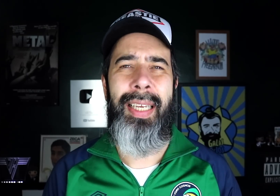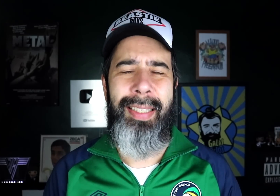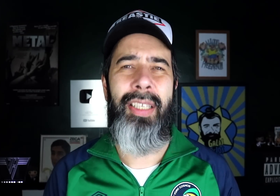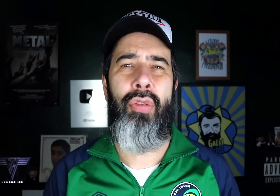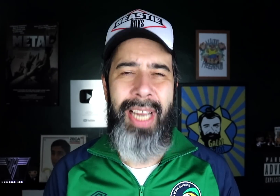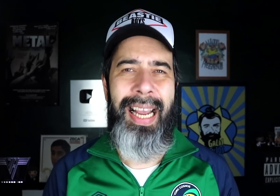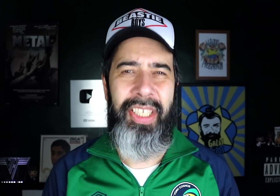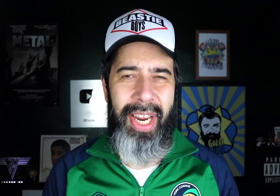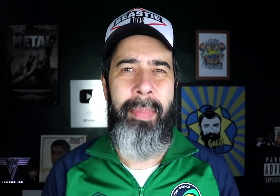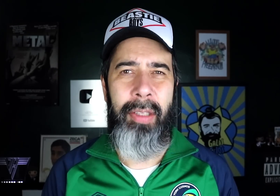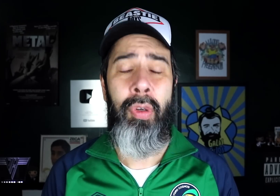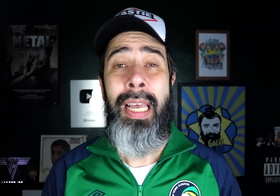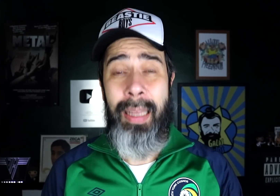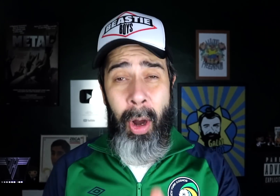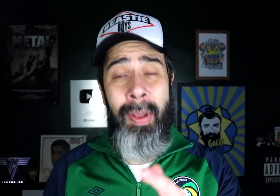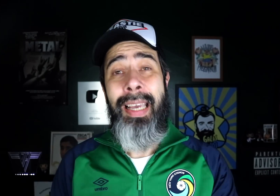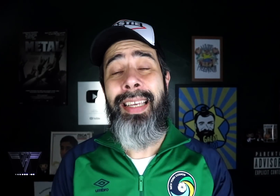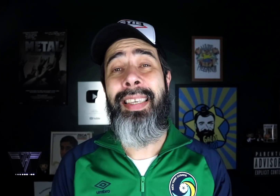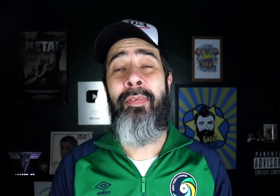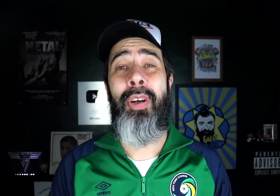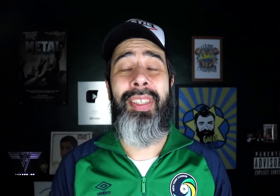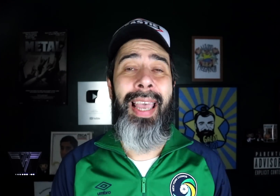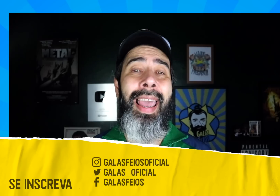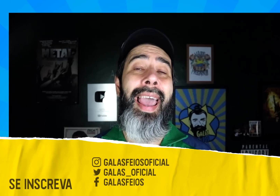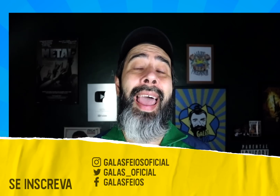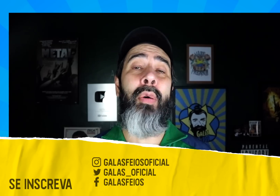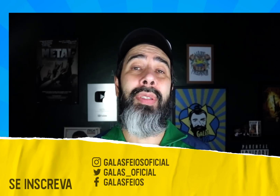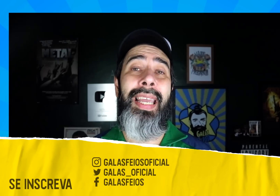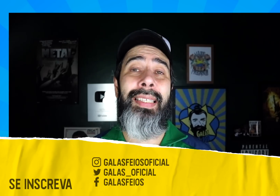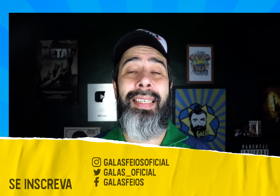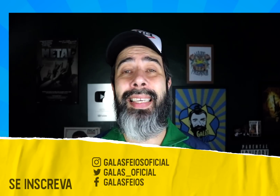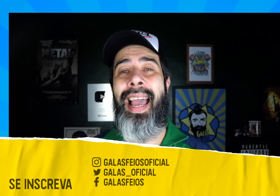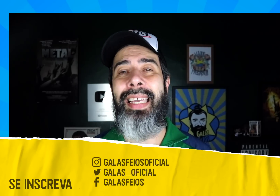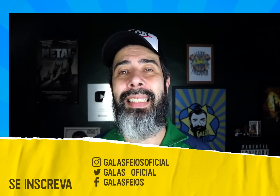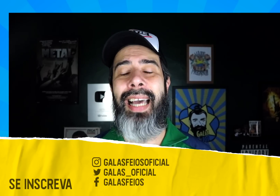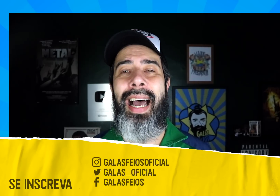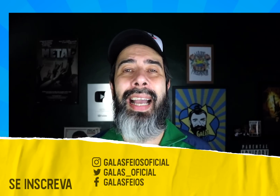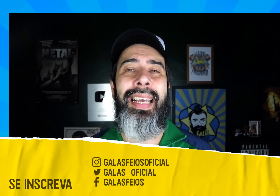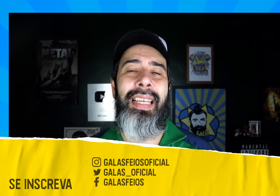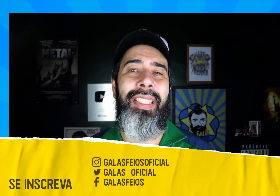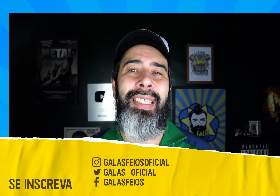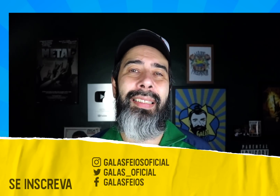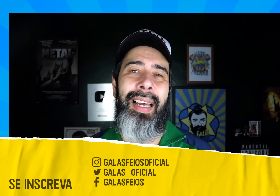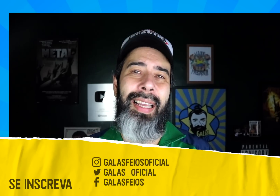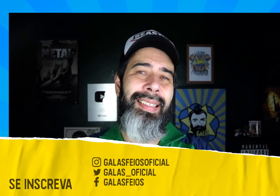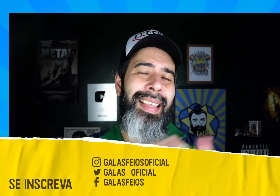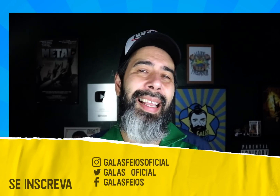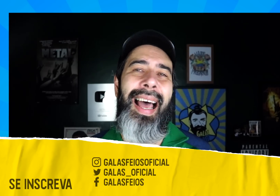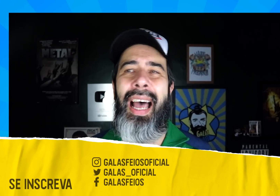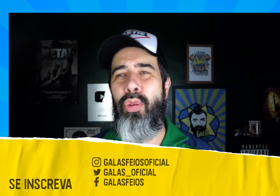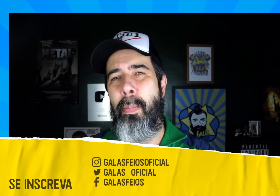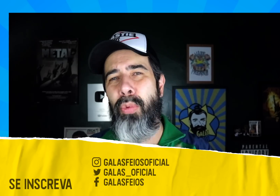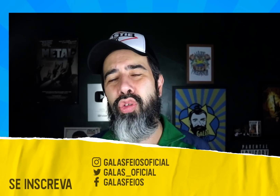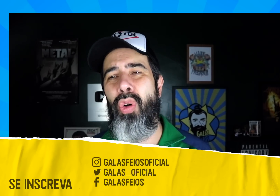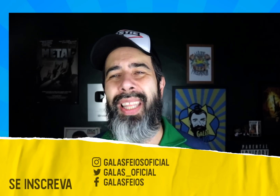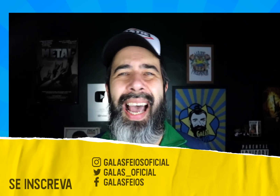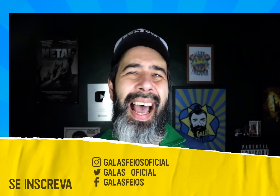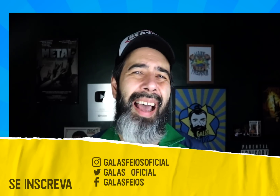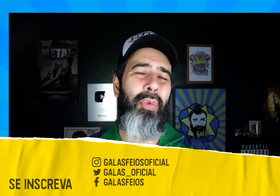muito exercício de agachamento. Tá bom? E se você é um desses que ainda acredita em, sei lá, no